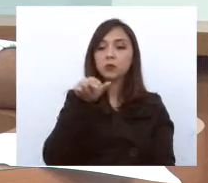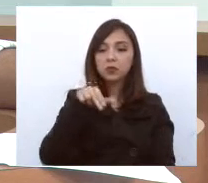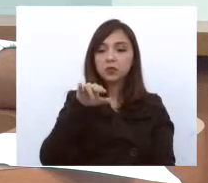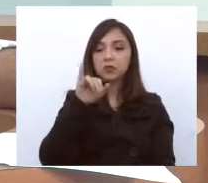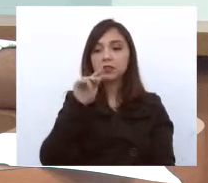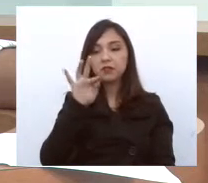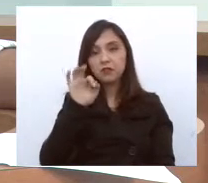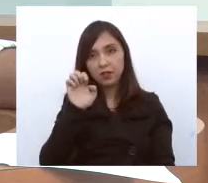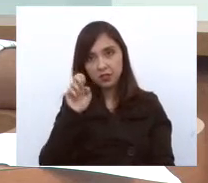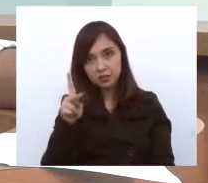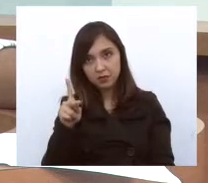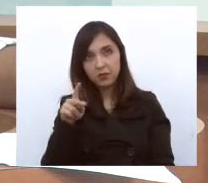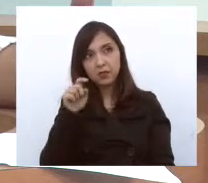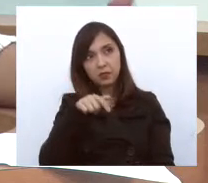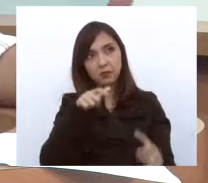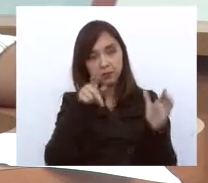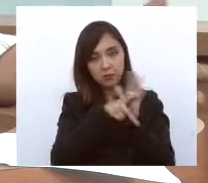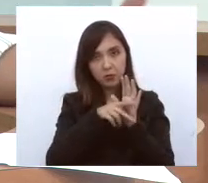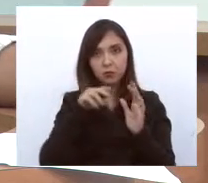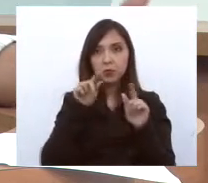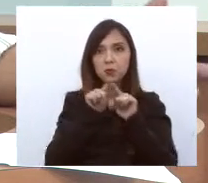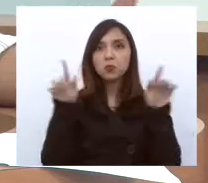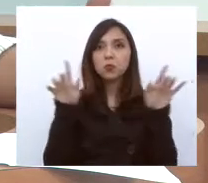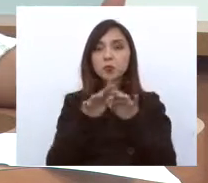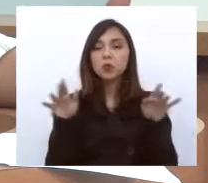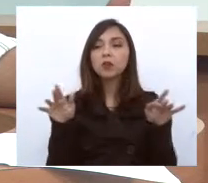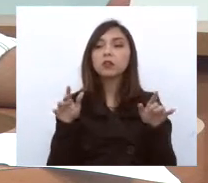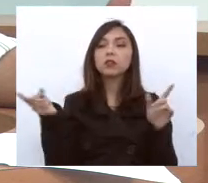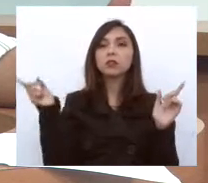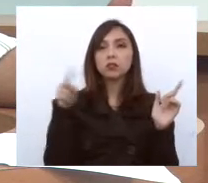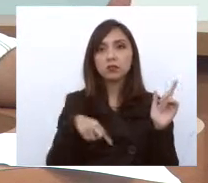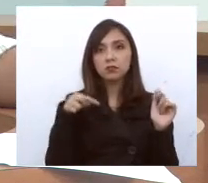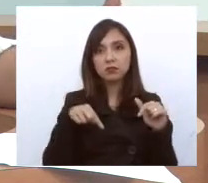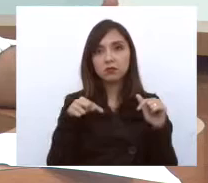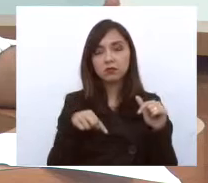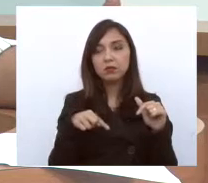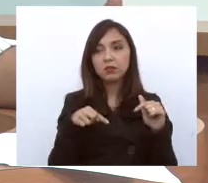Campus Guarulhos, ela veio para Guarulhos